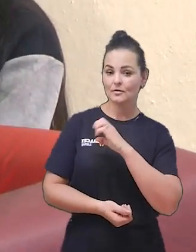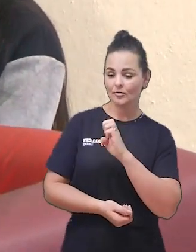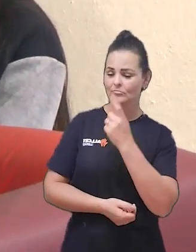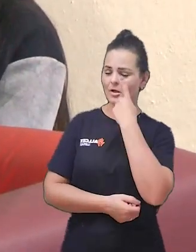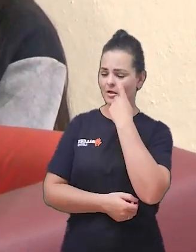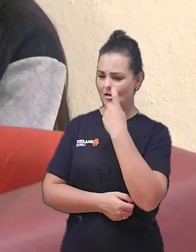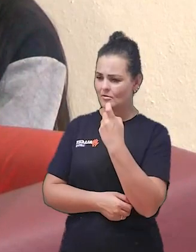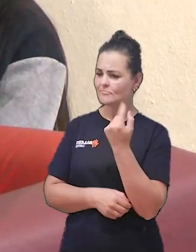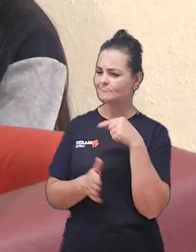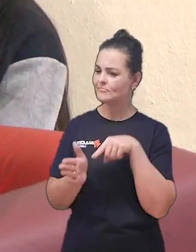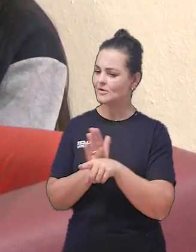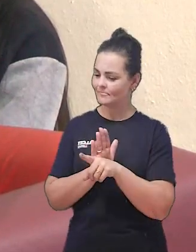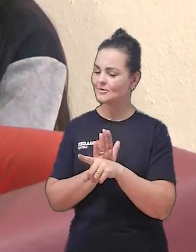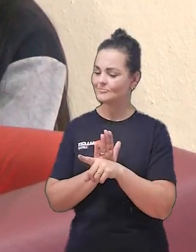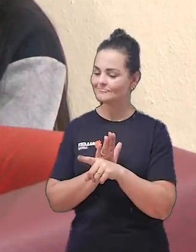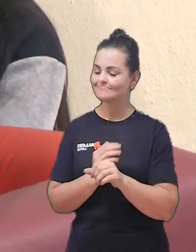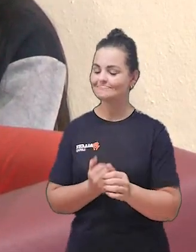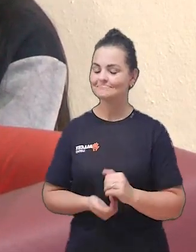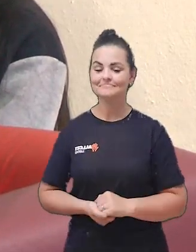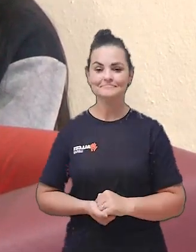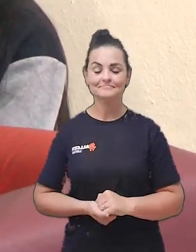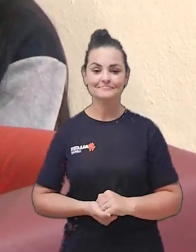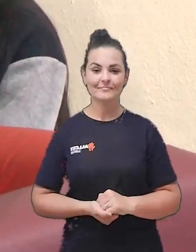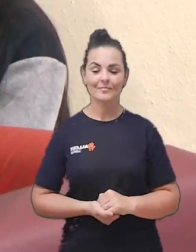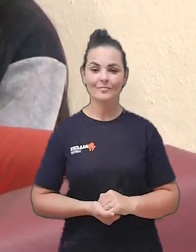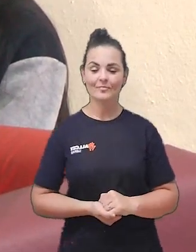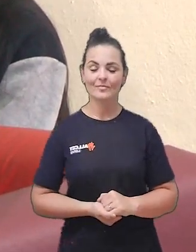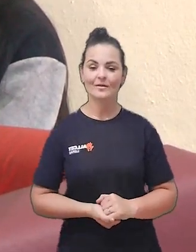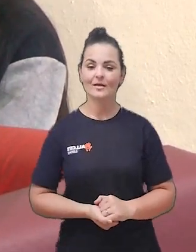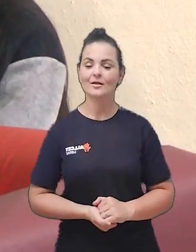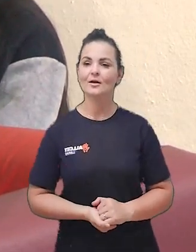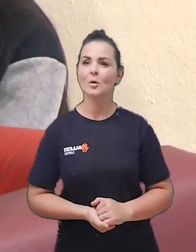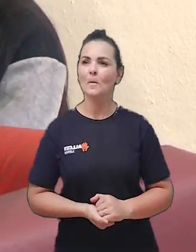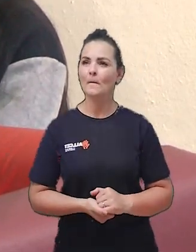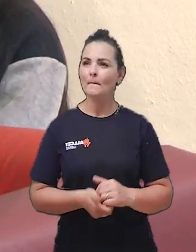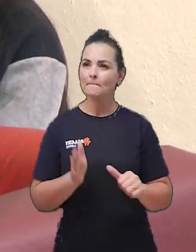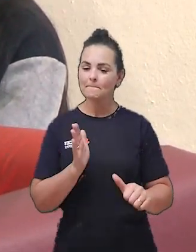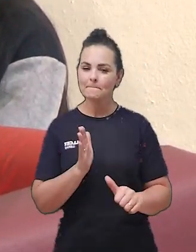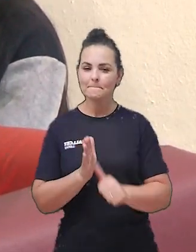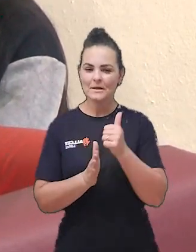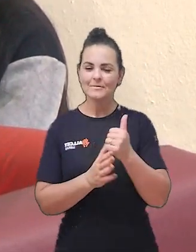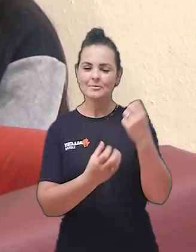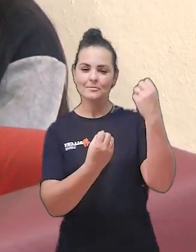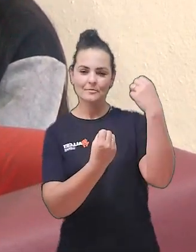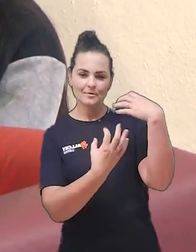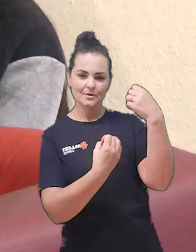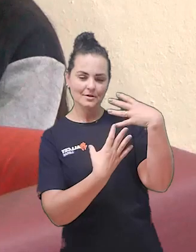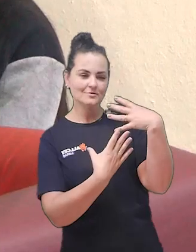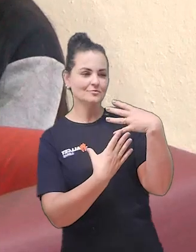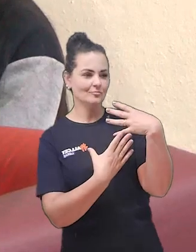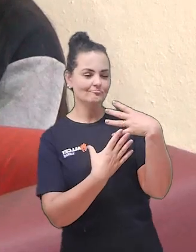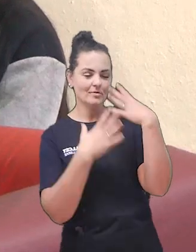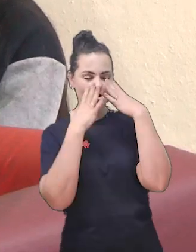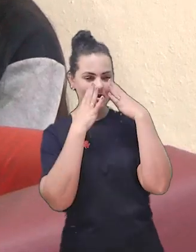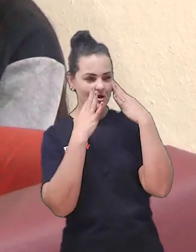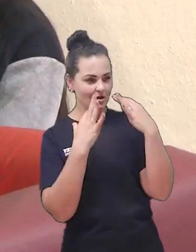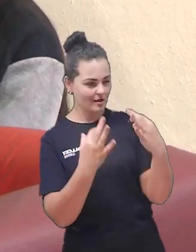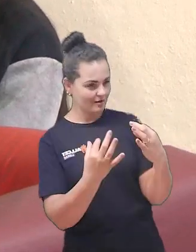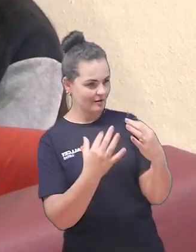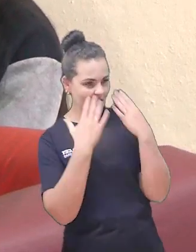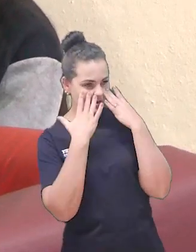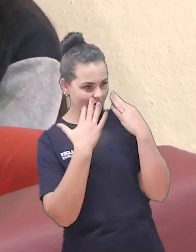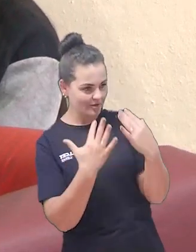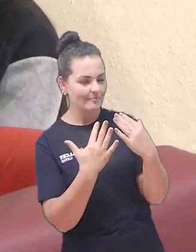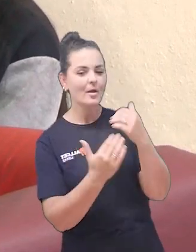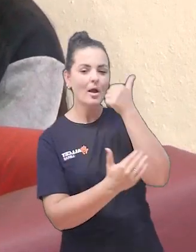teve. O meu formador, primeiro, foi o meu pai, né? Meu pai e minha mãe, né? Então, dentro